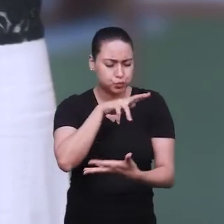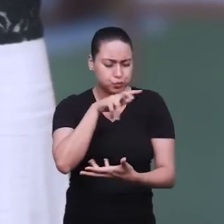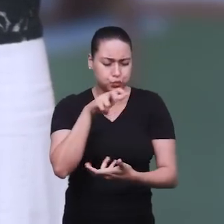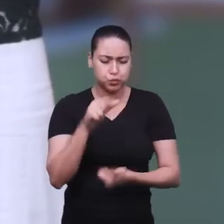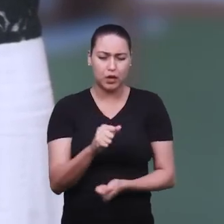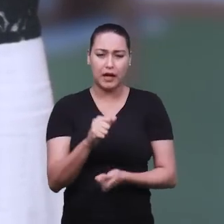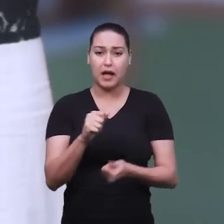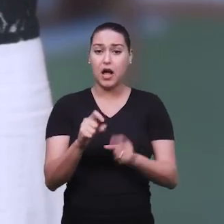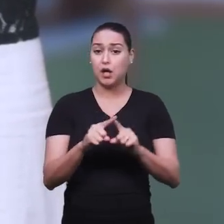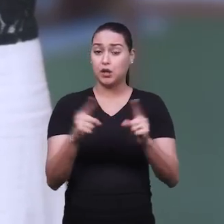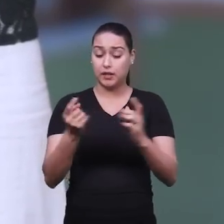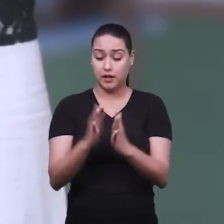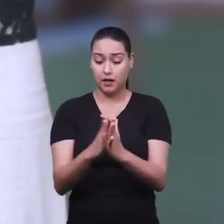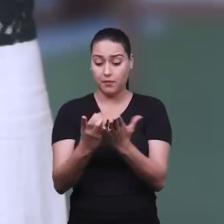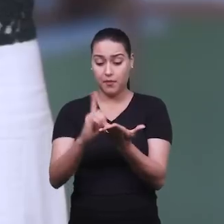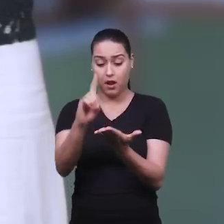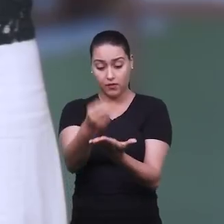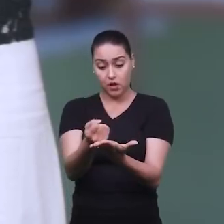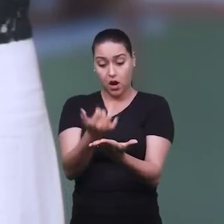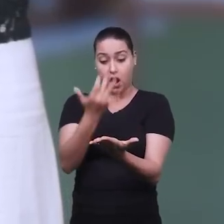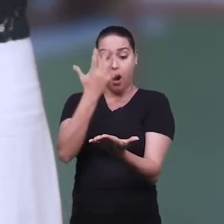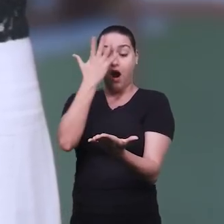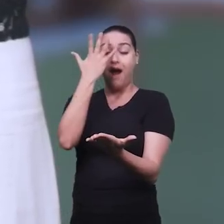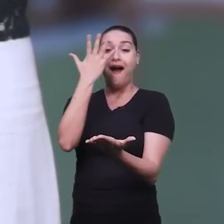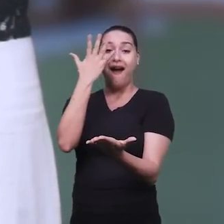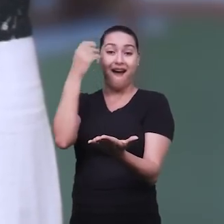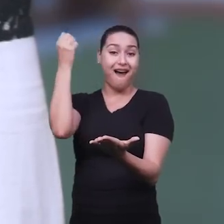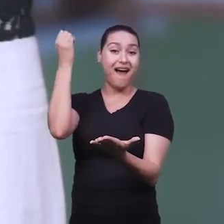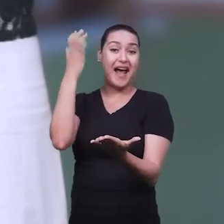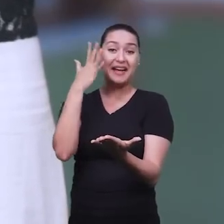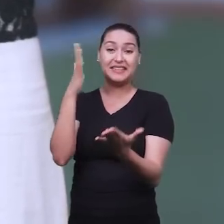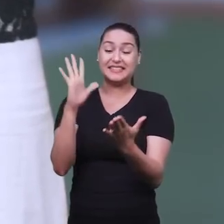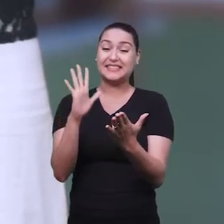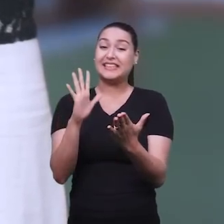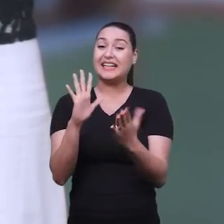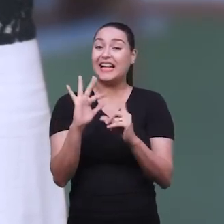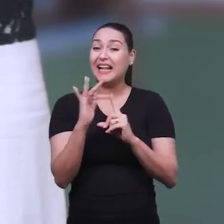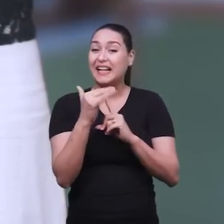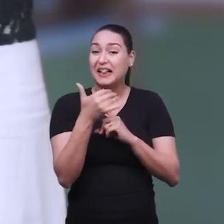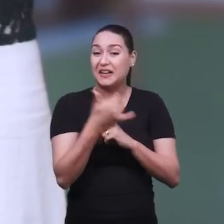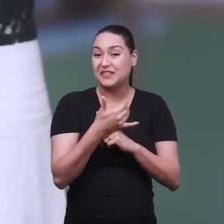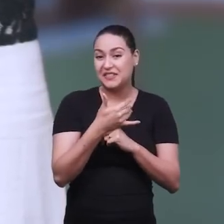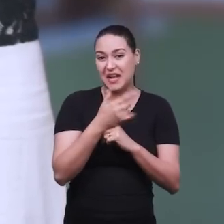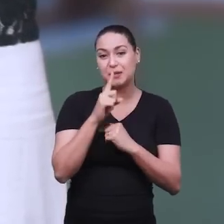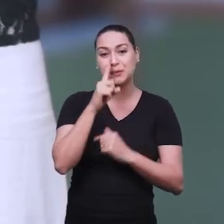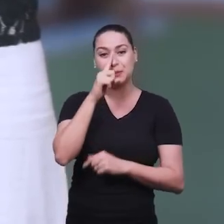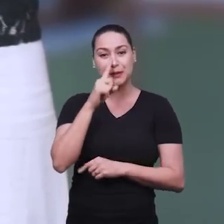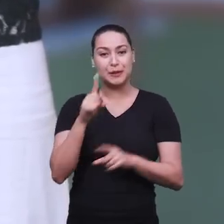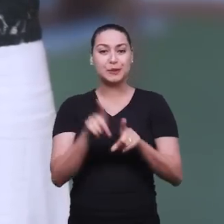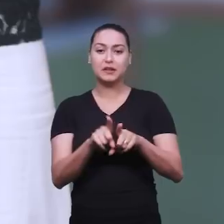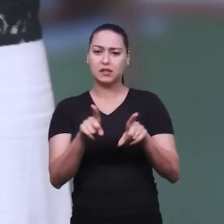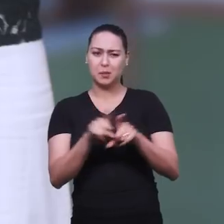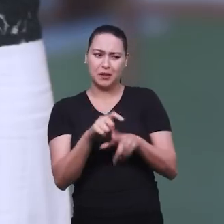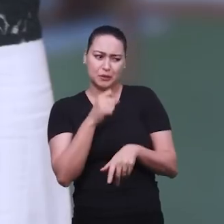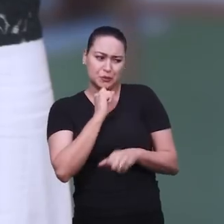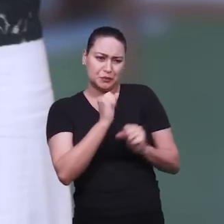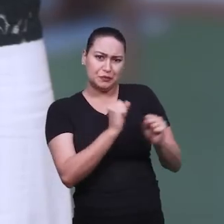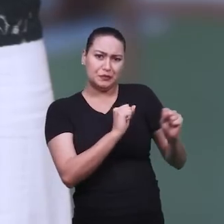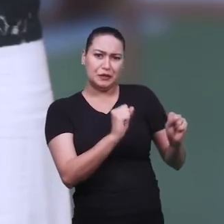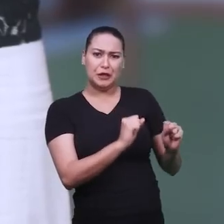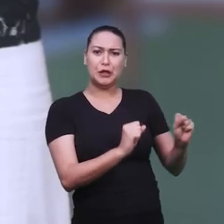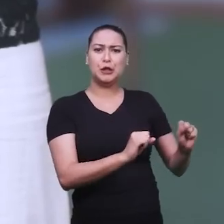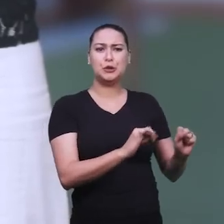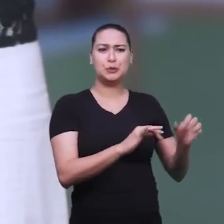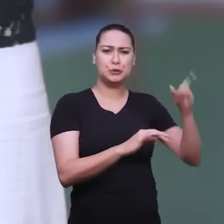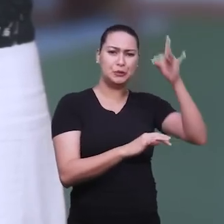também temos a luz da palavra de Deus para nos iluminar, nos livrando dos perigos do caminho e da frieza